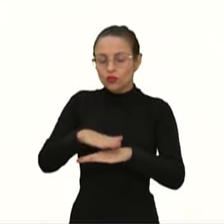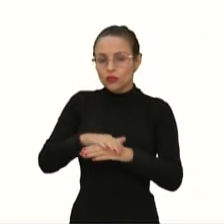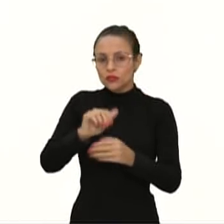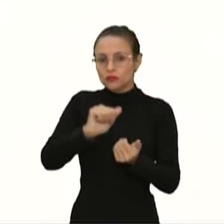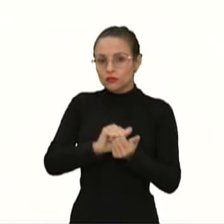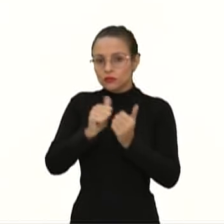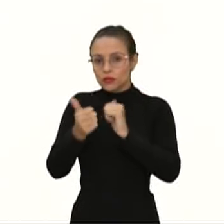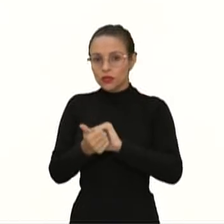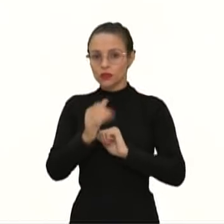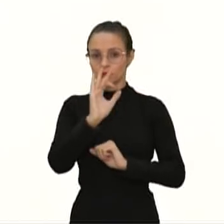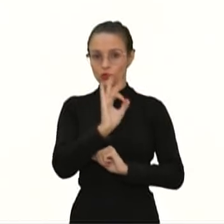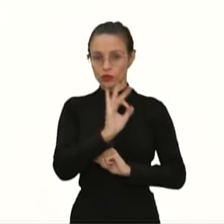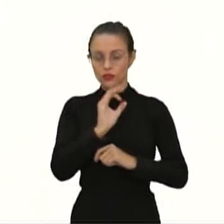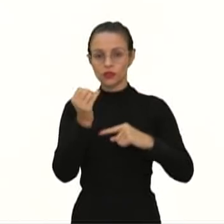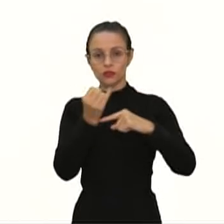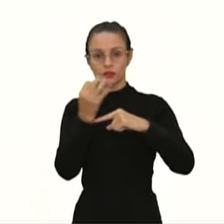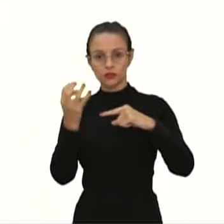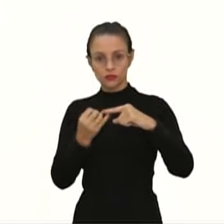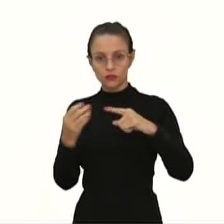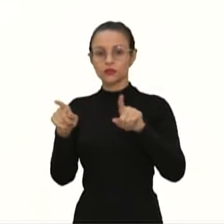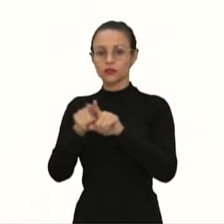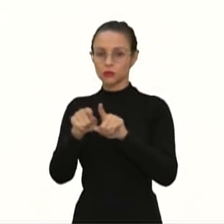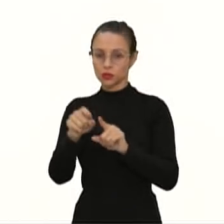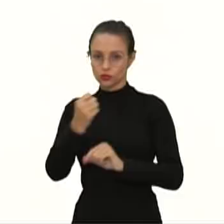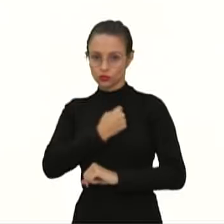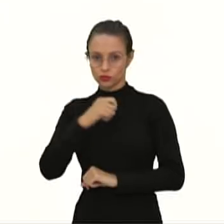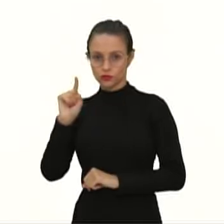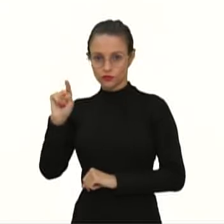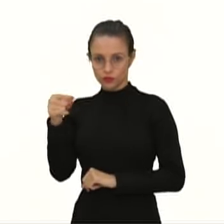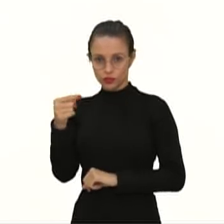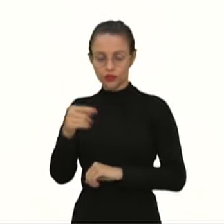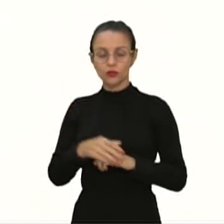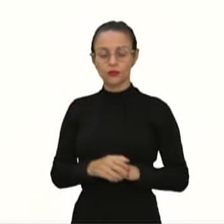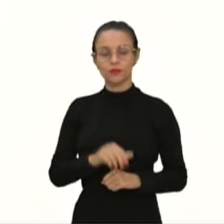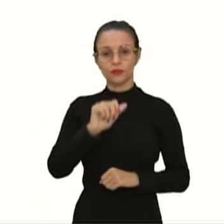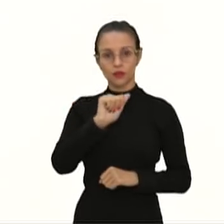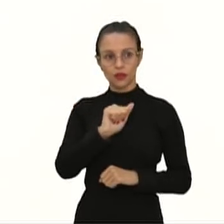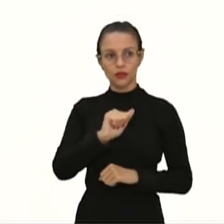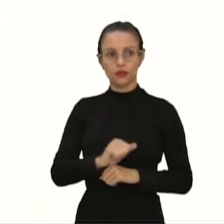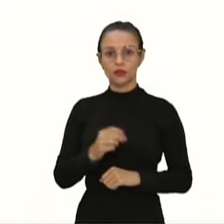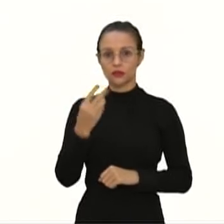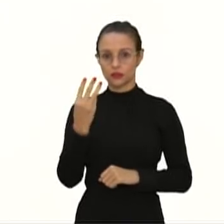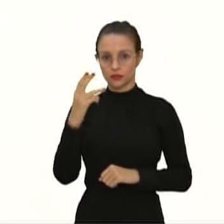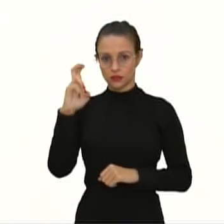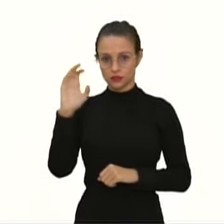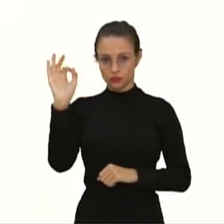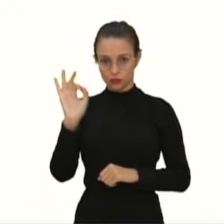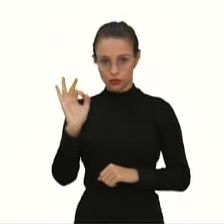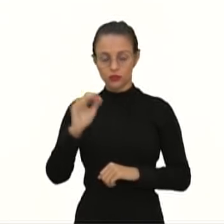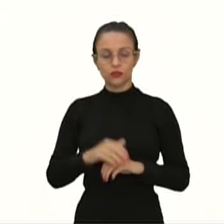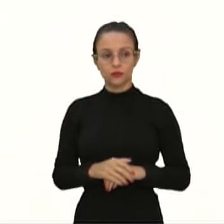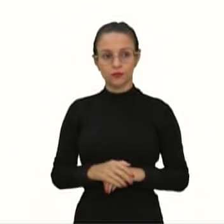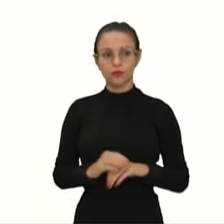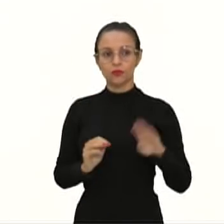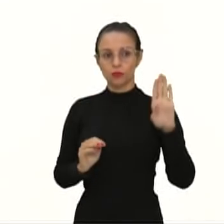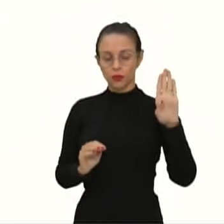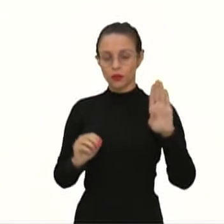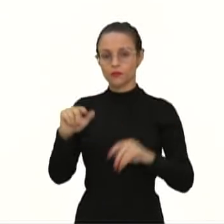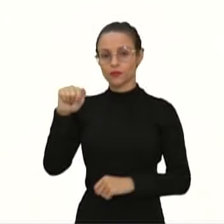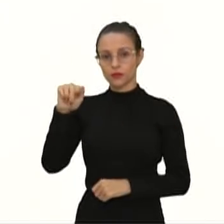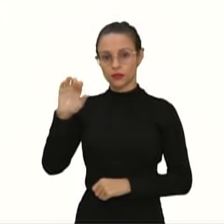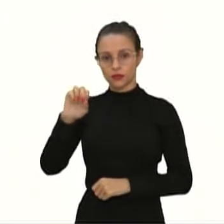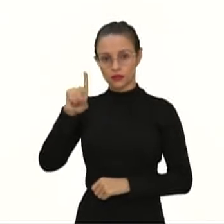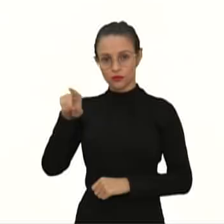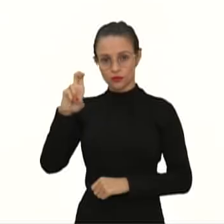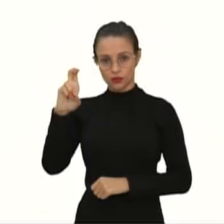porcentagens abaixo em fração e em números decimais. Letra A, 35%. Letra B,